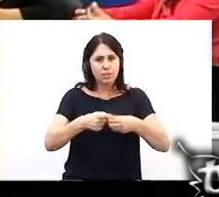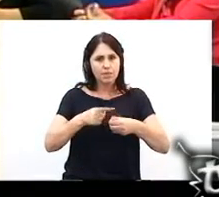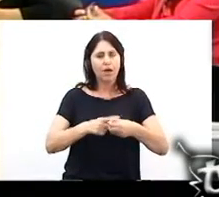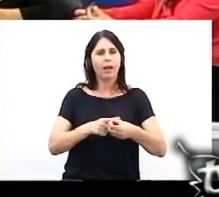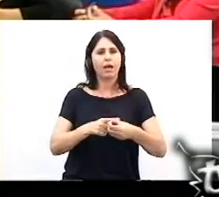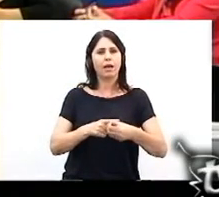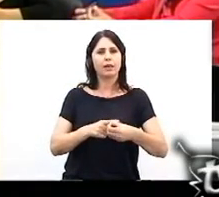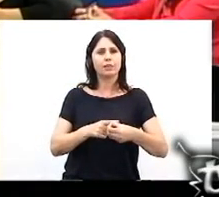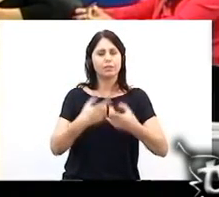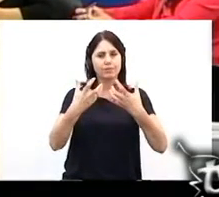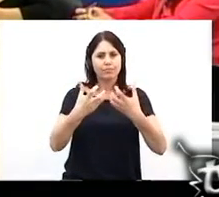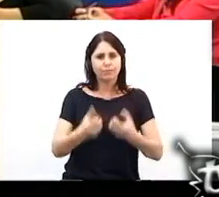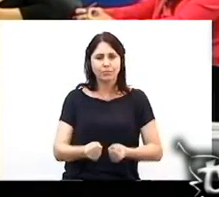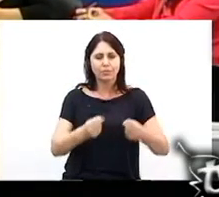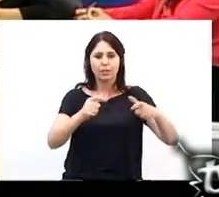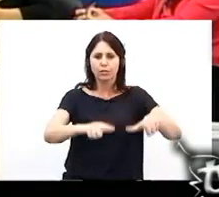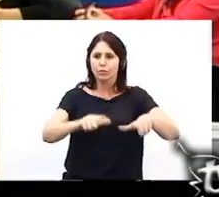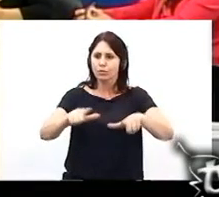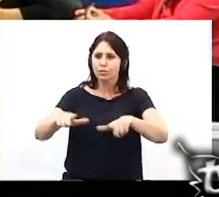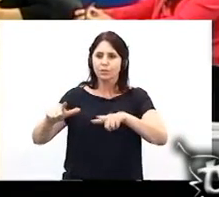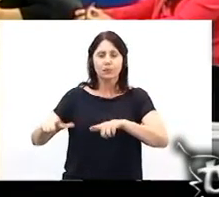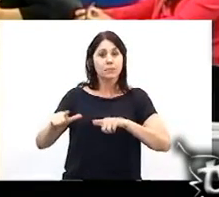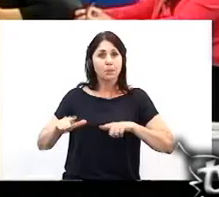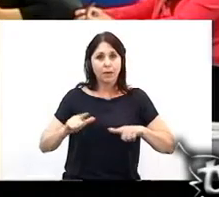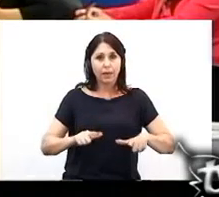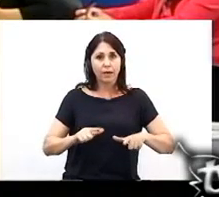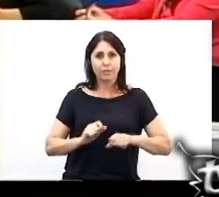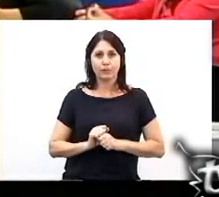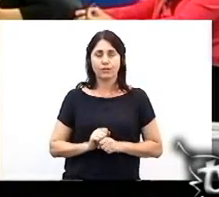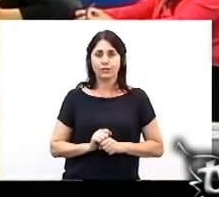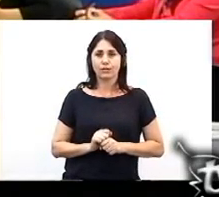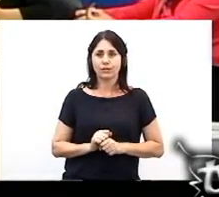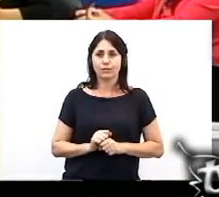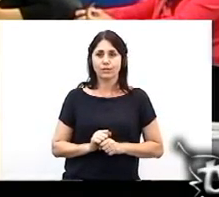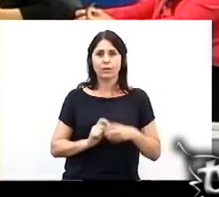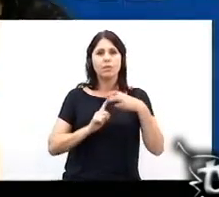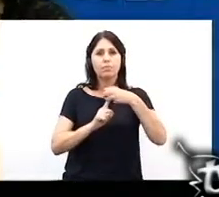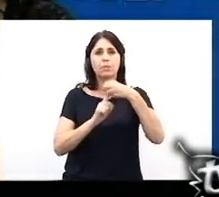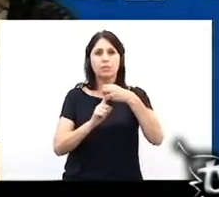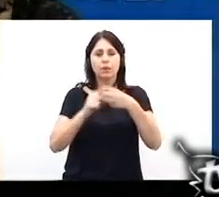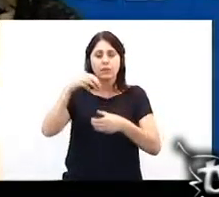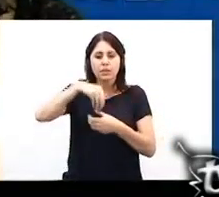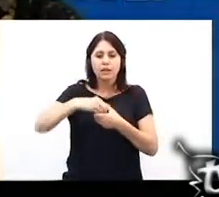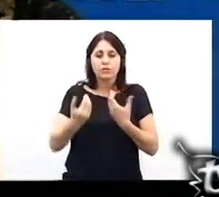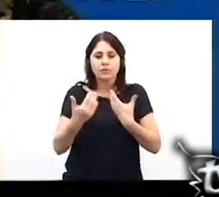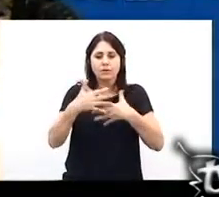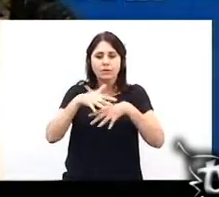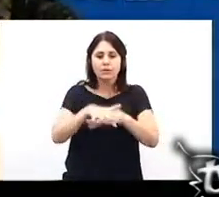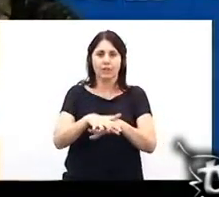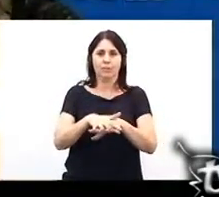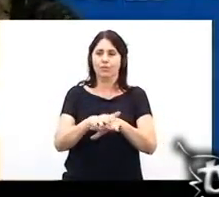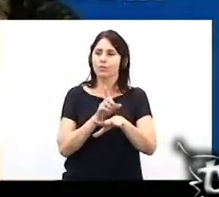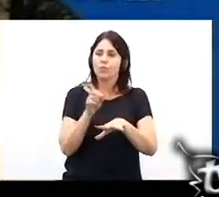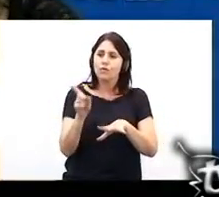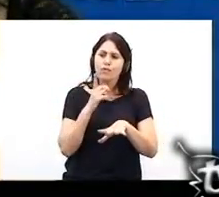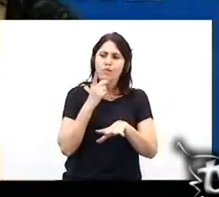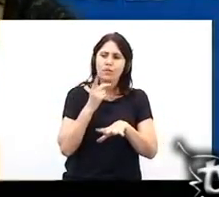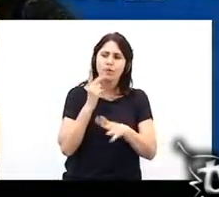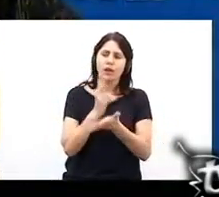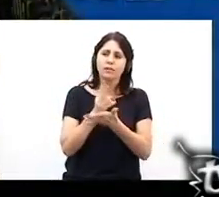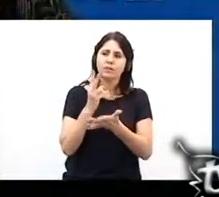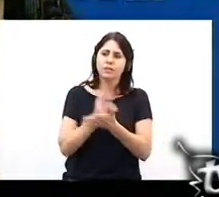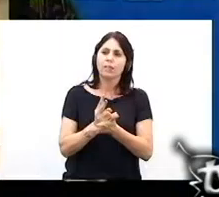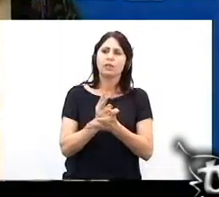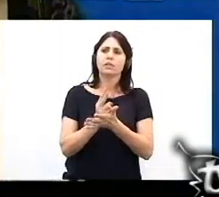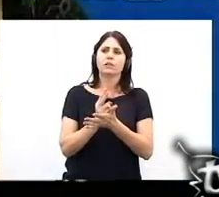por aí. Vereadora Cláudia, é importante isso, né, de conhecer, de conhecer a nossa cidade e nos reconhecermos